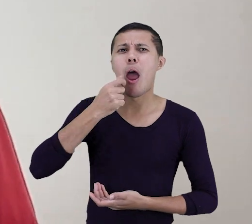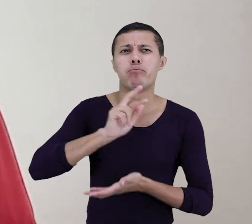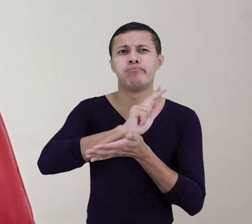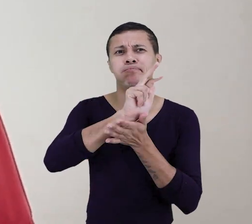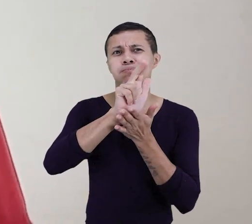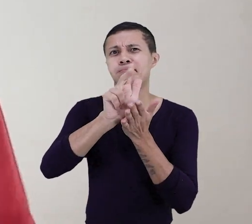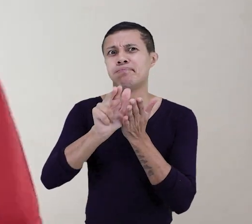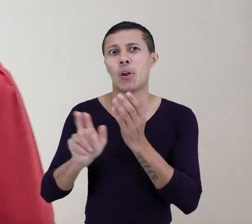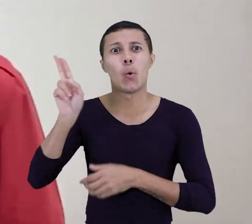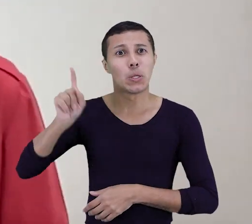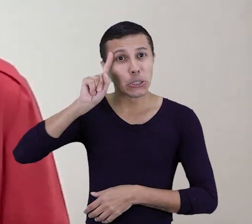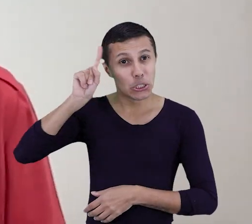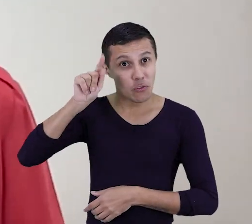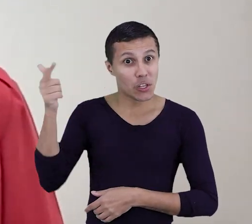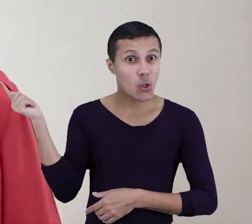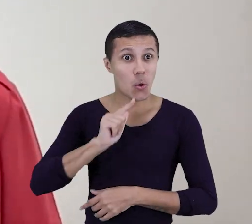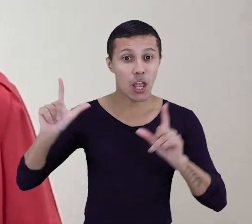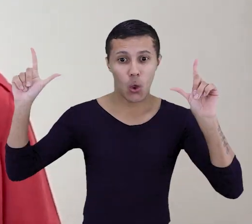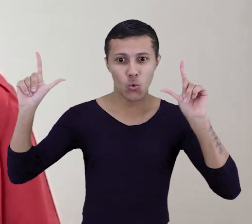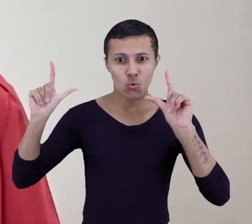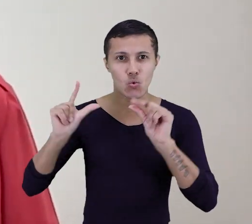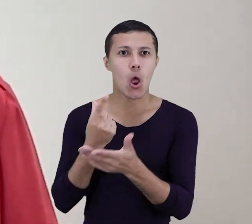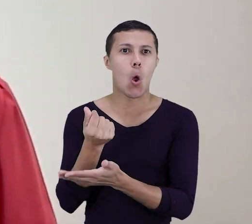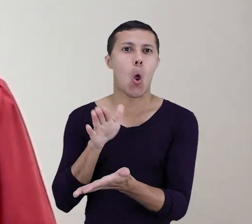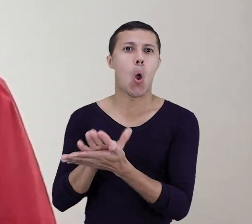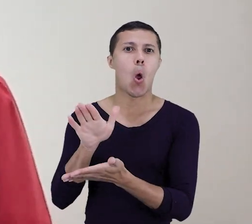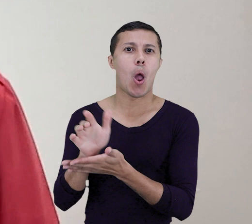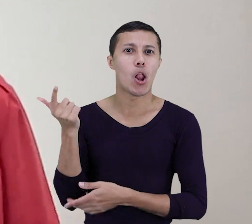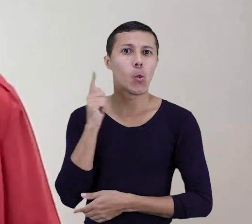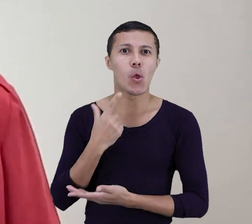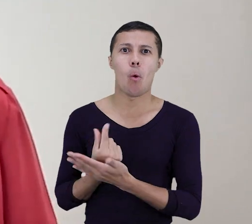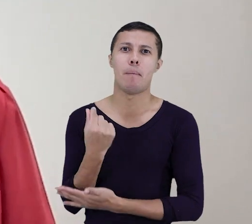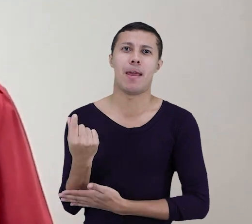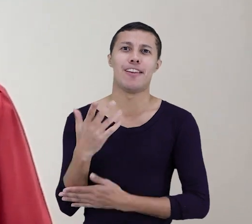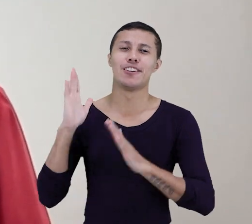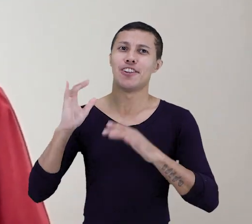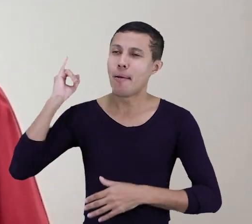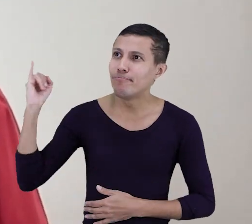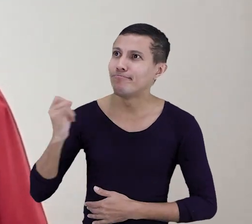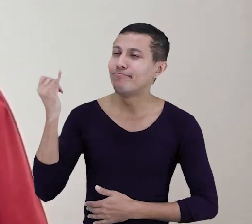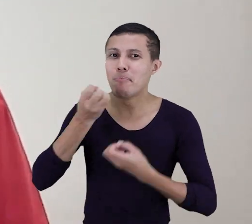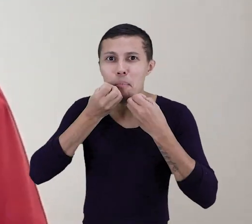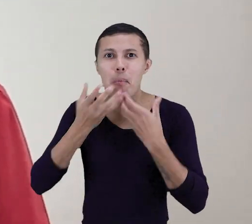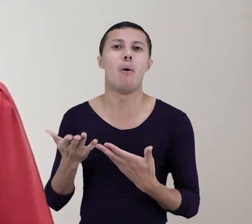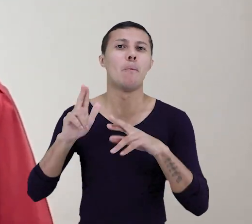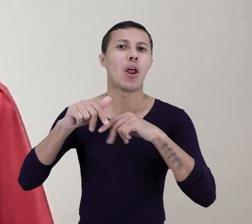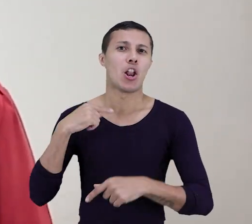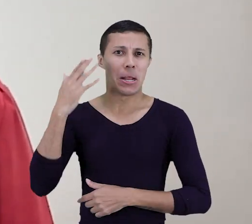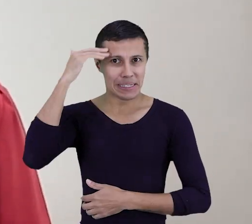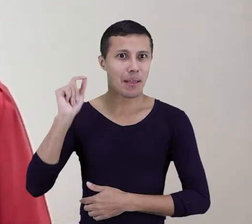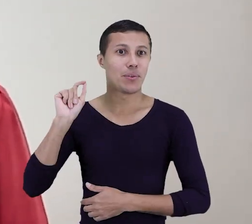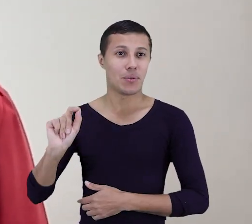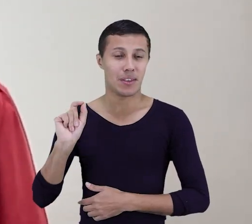medicamentos, se você consegue reduzir aquele custo para ele, já tem um peso muito grande, porque assim, nós sabemos que